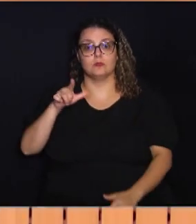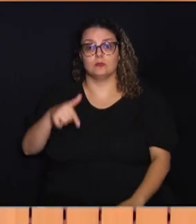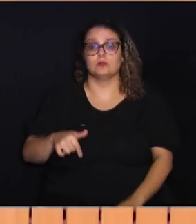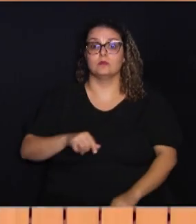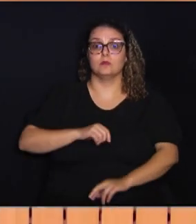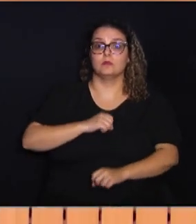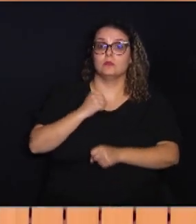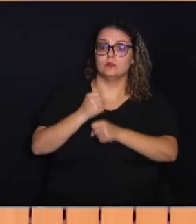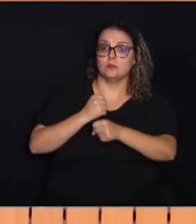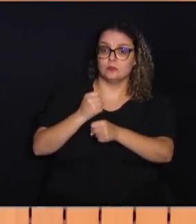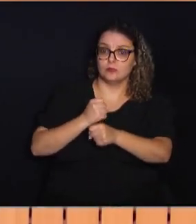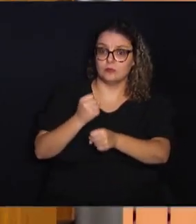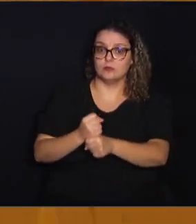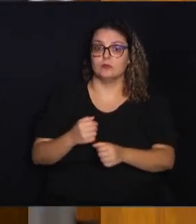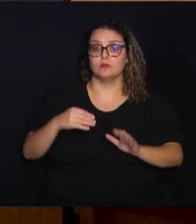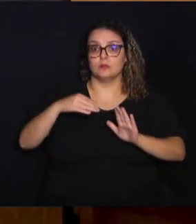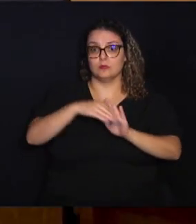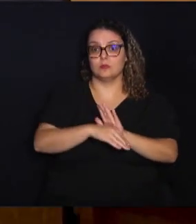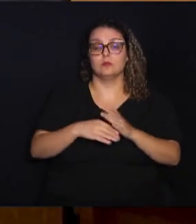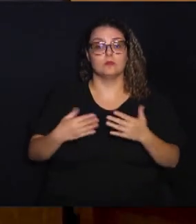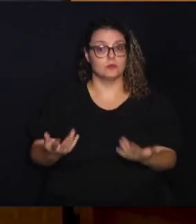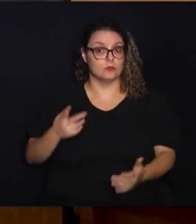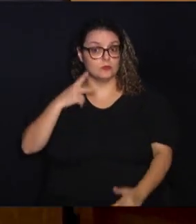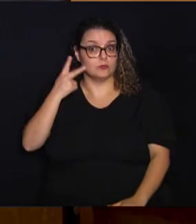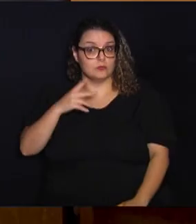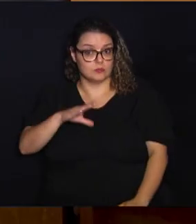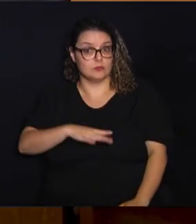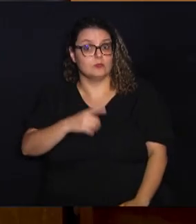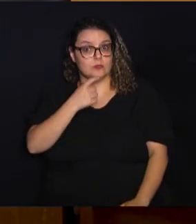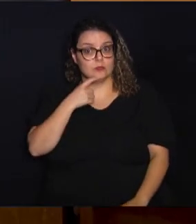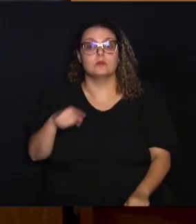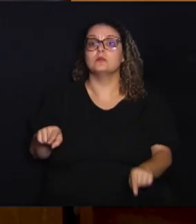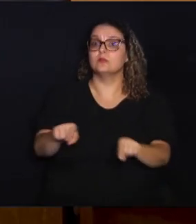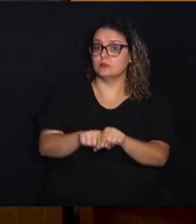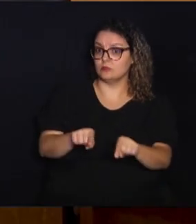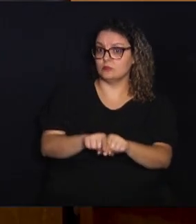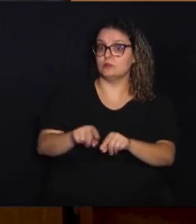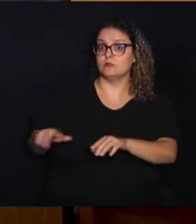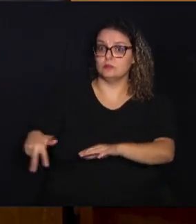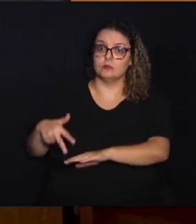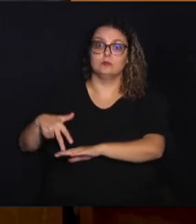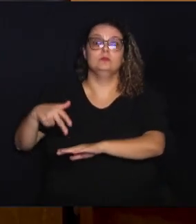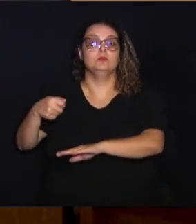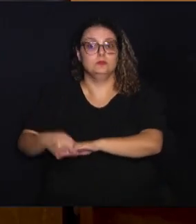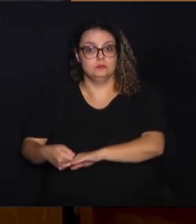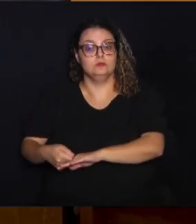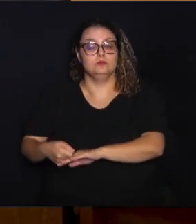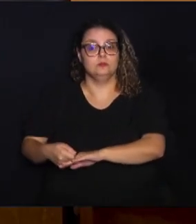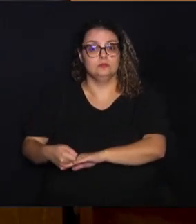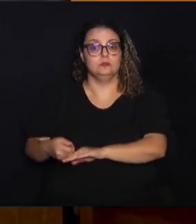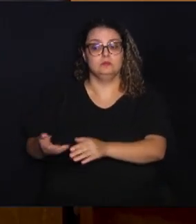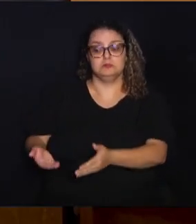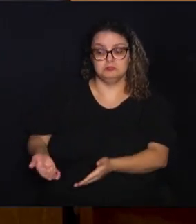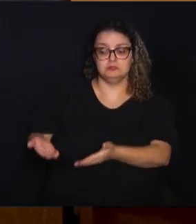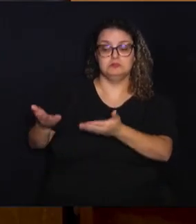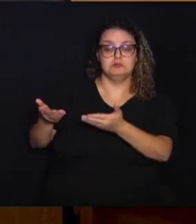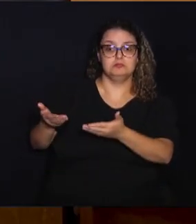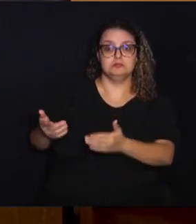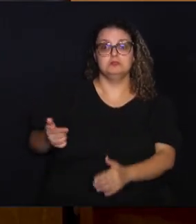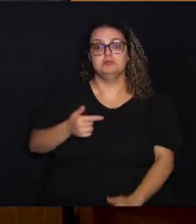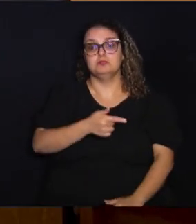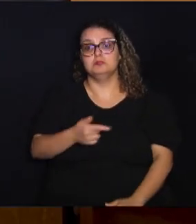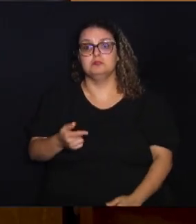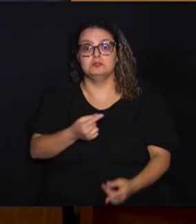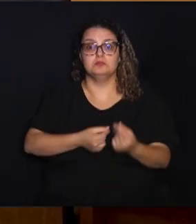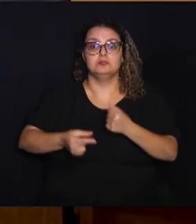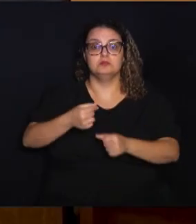vários anos de queda. Os vereadores de Campinas também subiram à tribuna para exaltar a Semana do Negócio